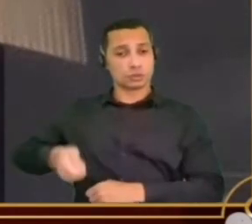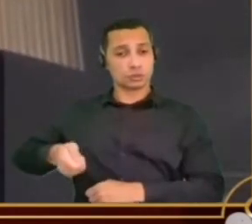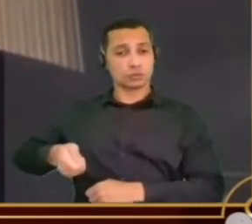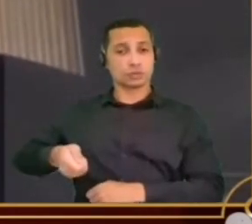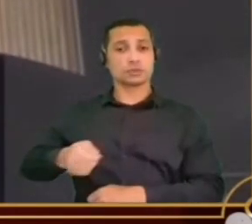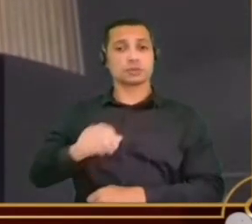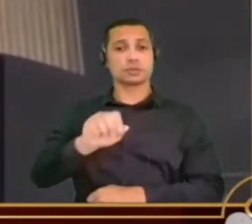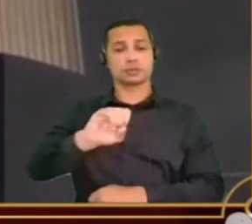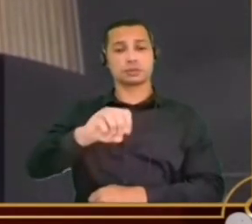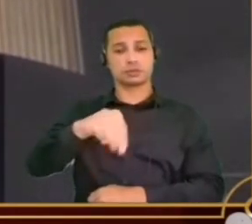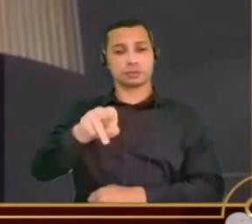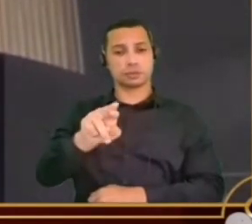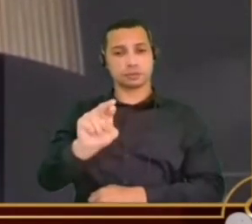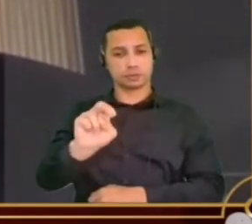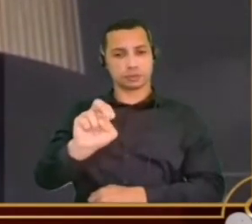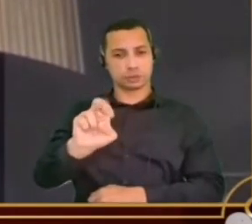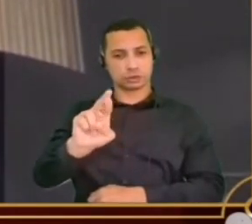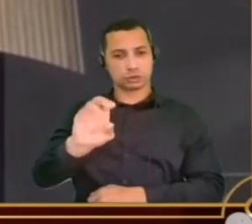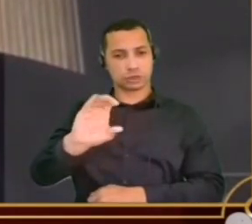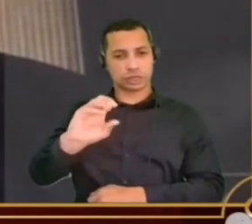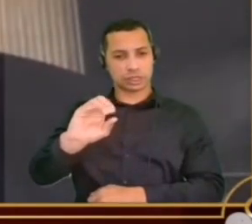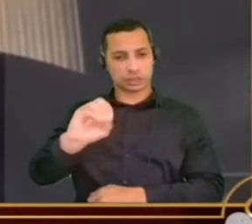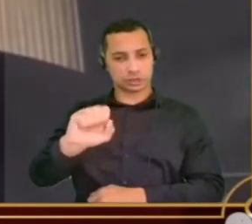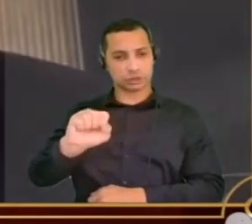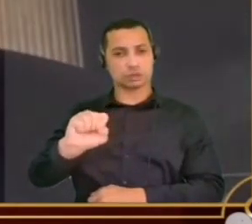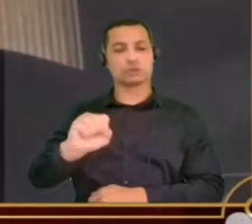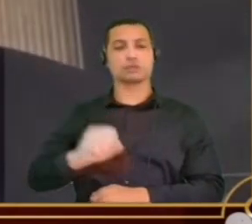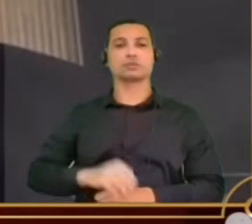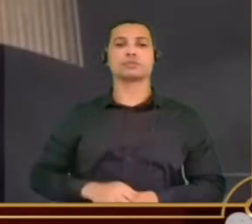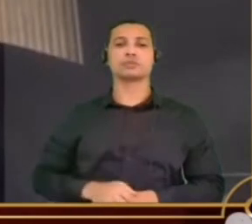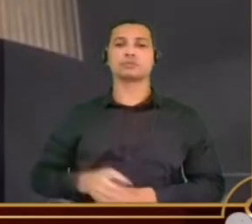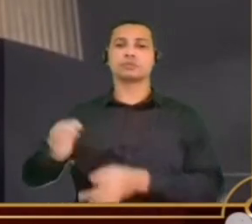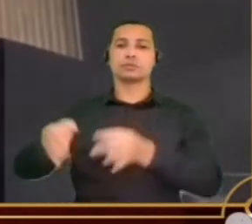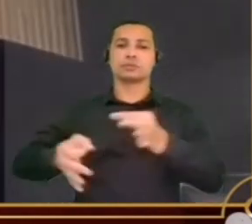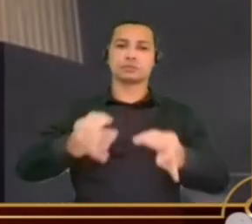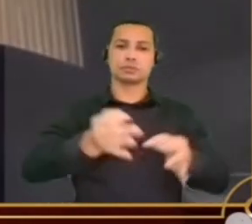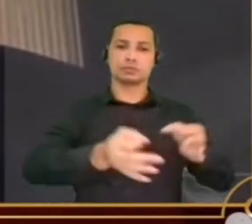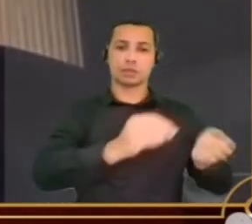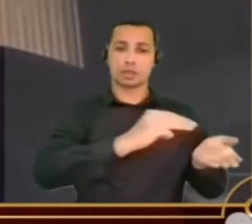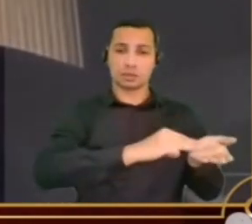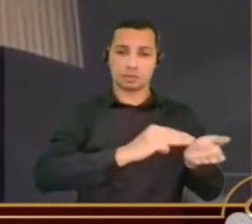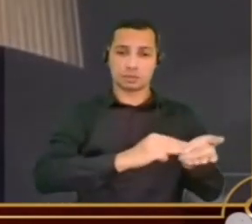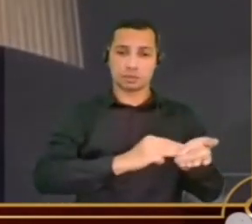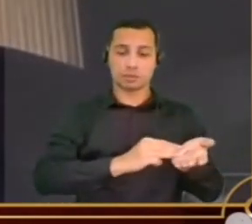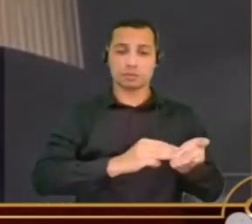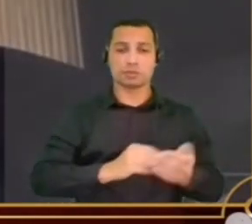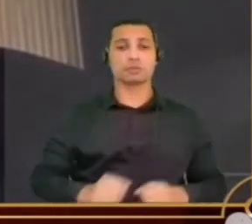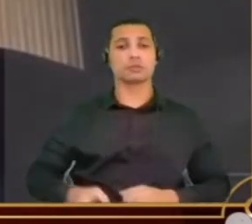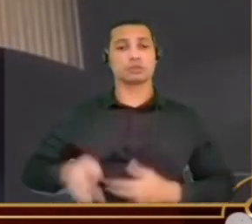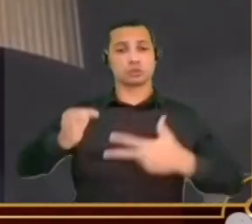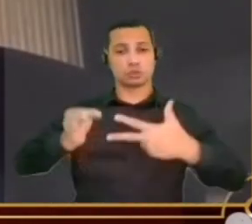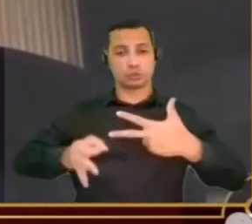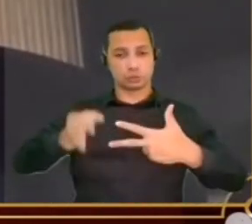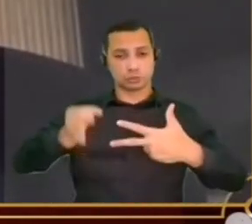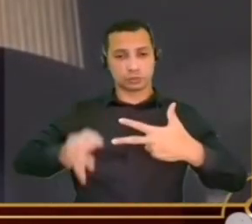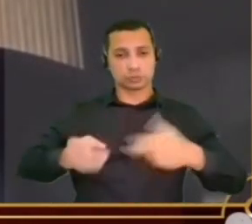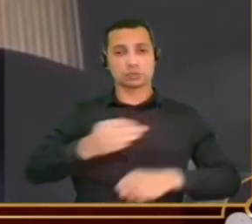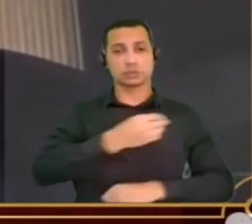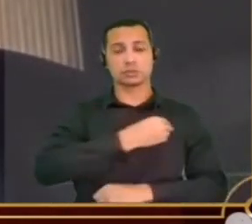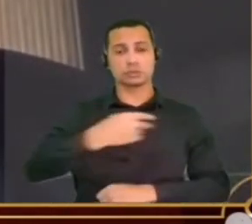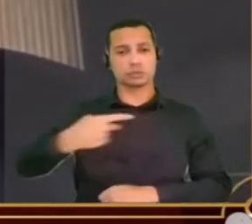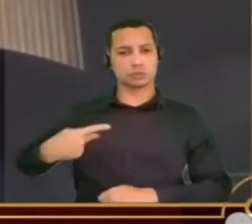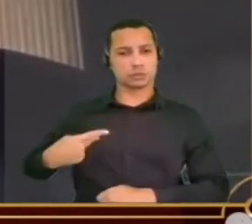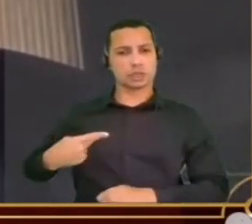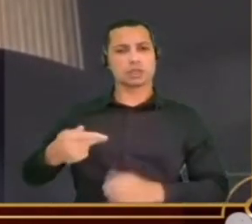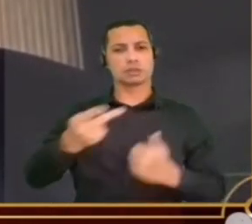presidente da Assembleia Legislativa de São Paulo o deputado Carlão Pignatari do PSDB o trabalho feito pela justiça eleitoral